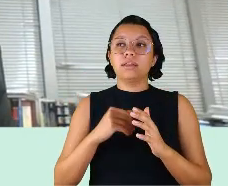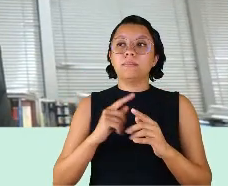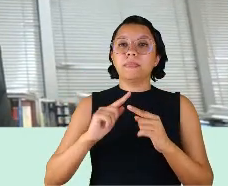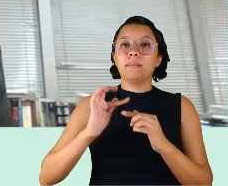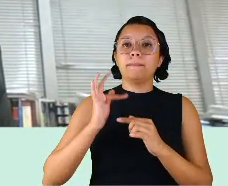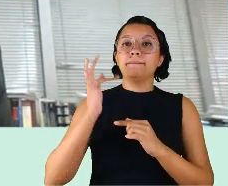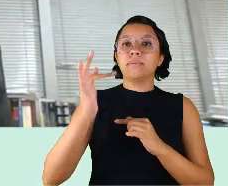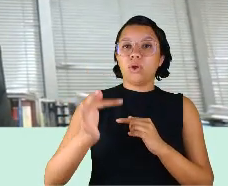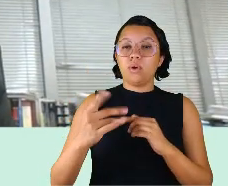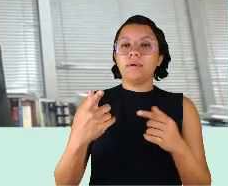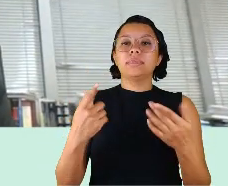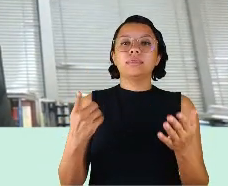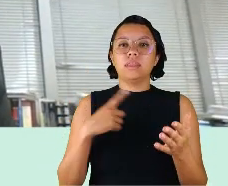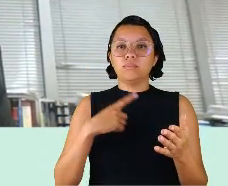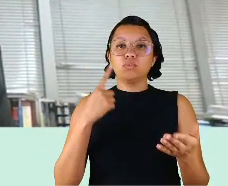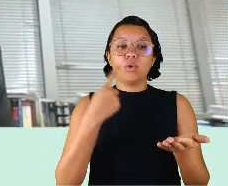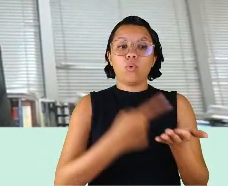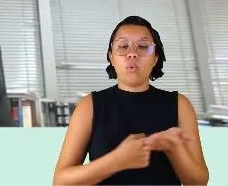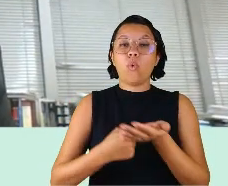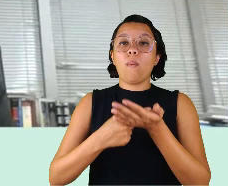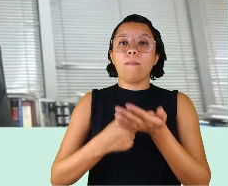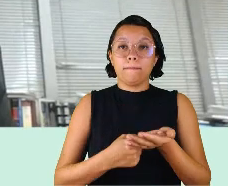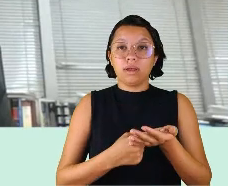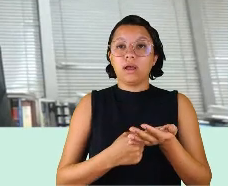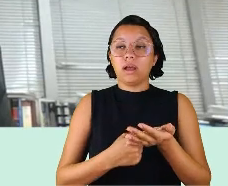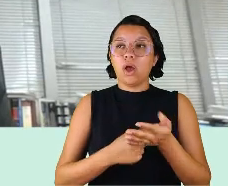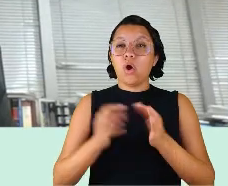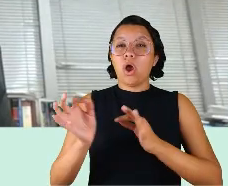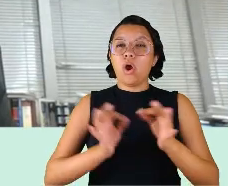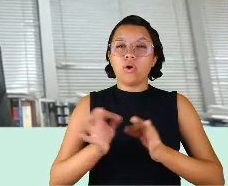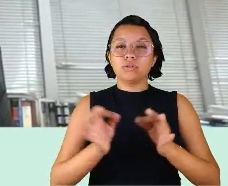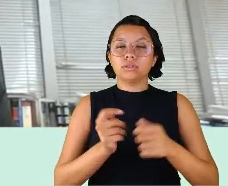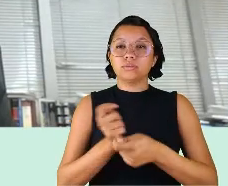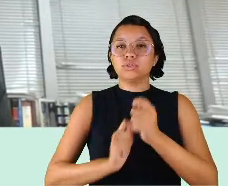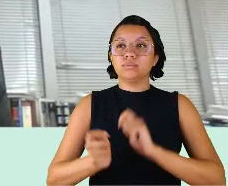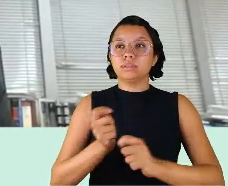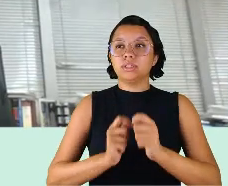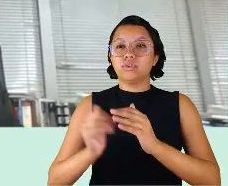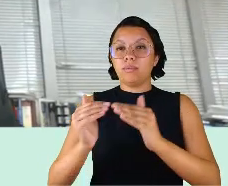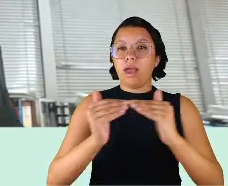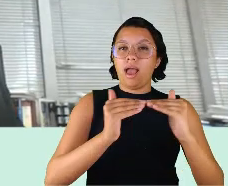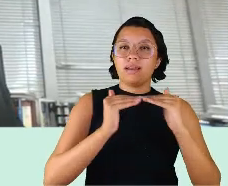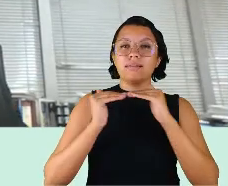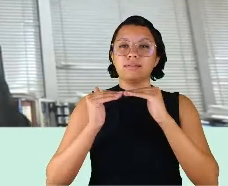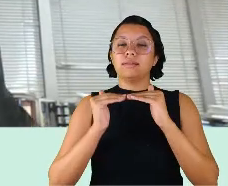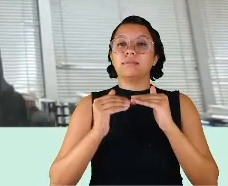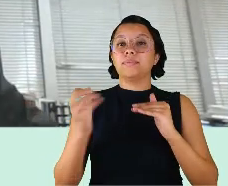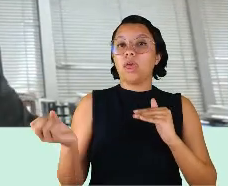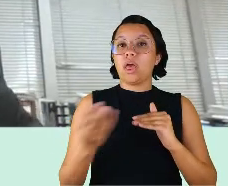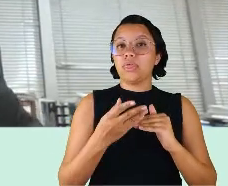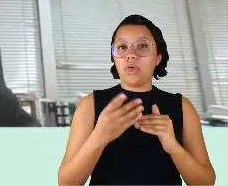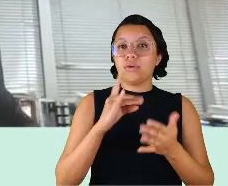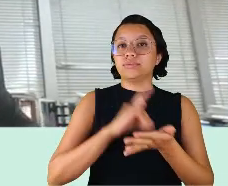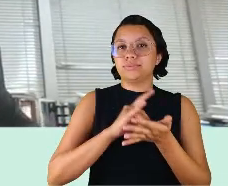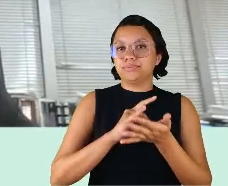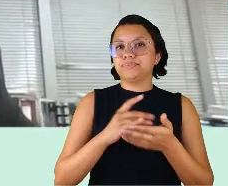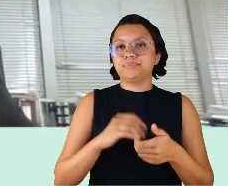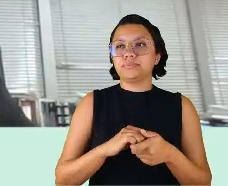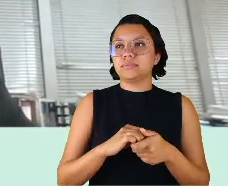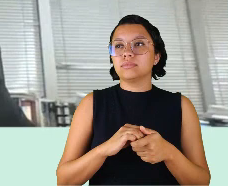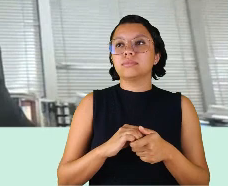um encontro marcado com a reorganização administrativa para alinhá-la à nova realidade.